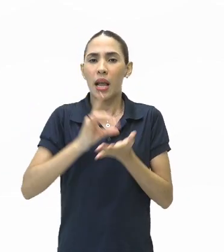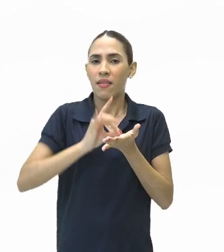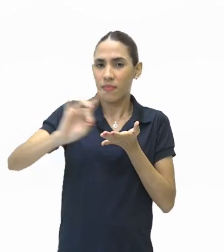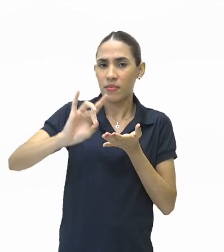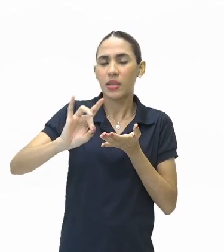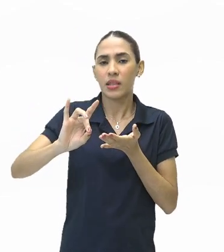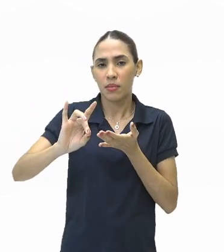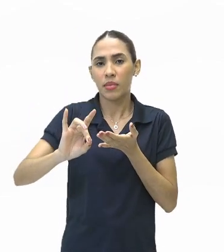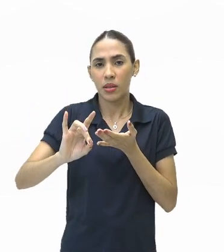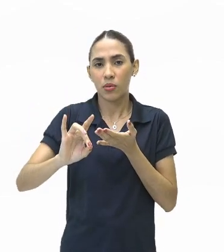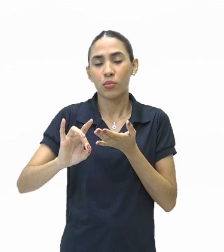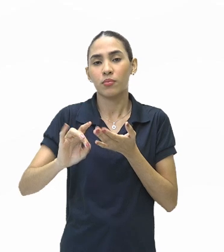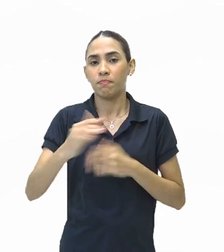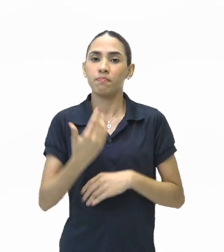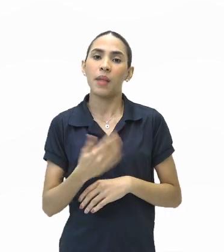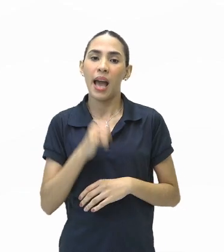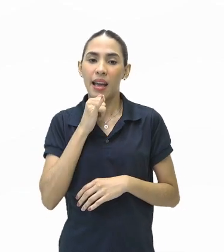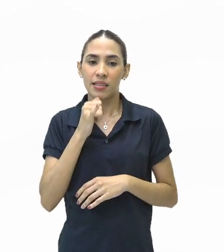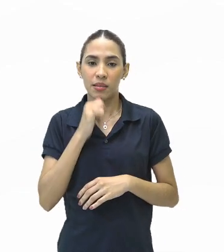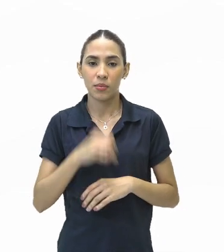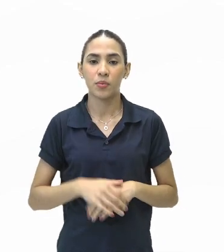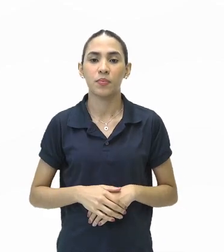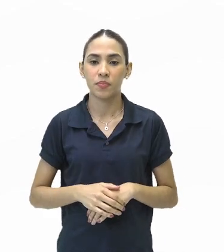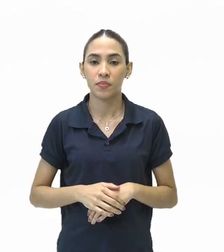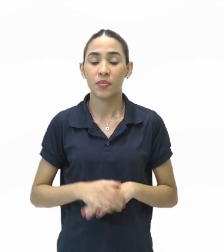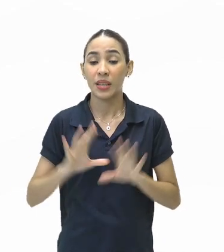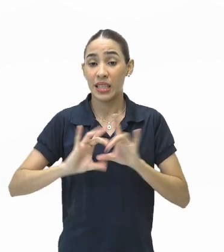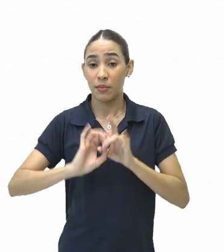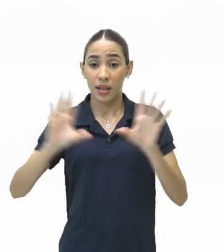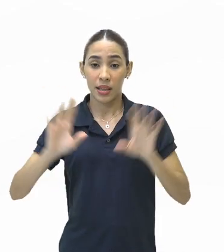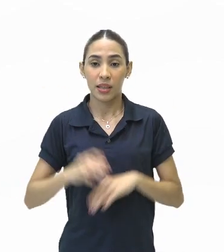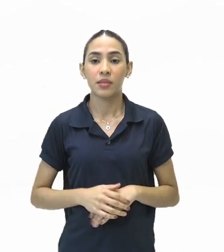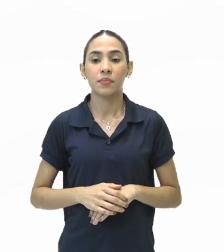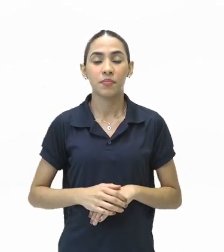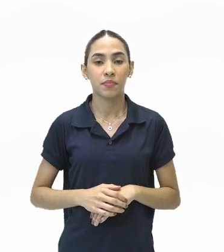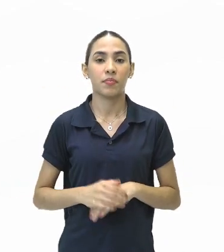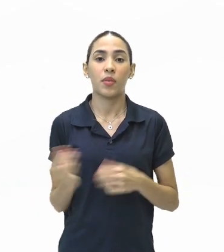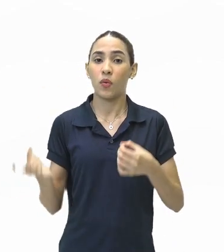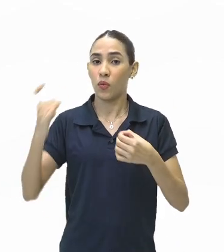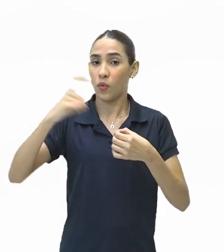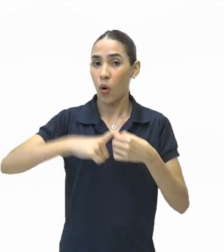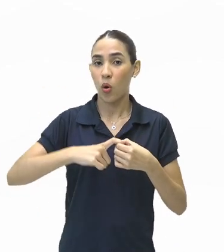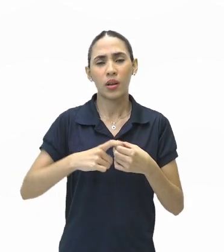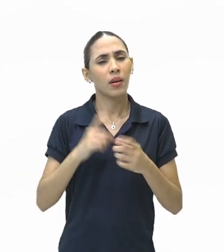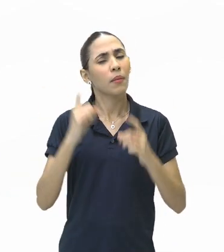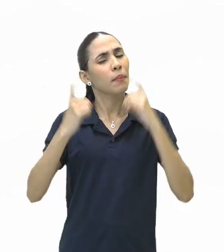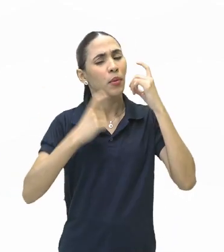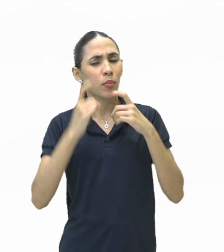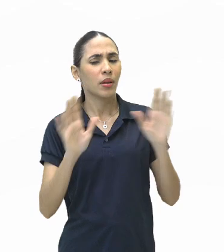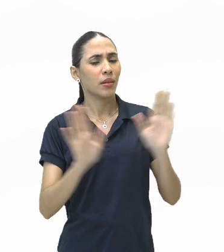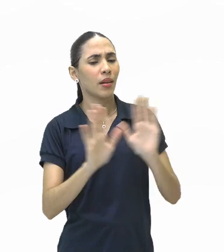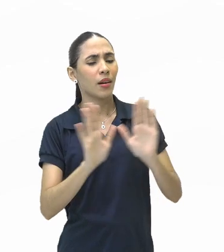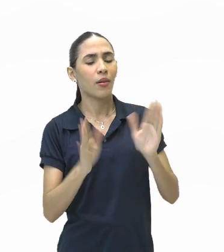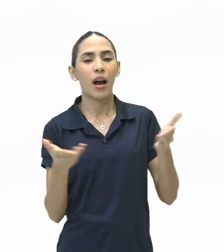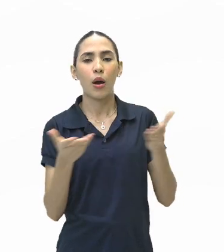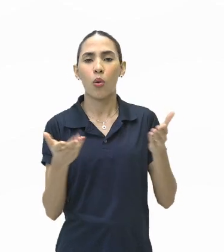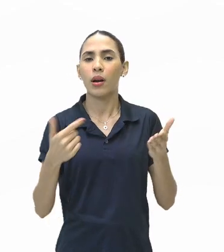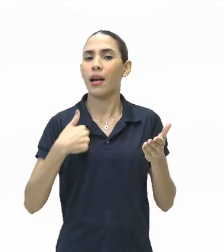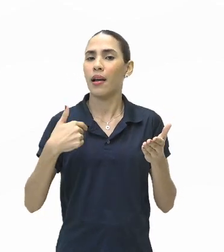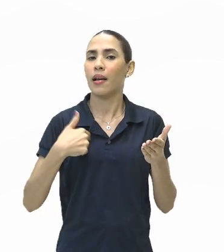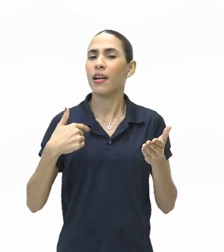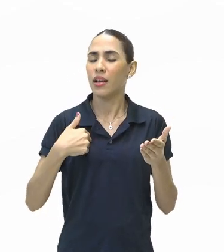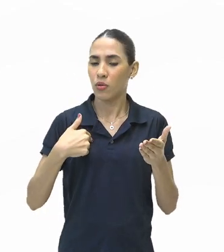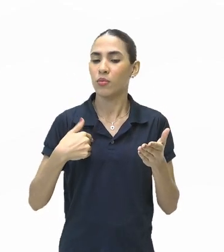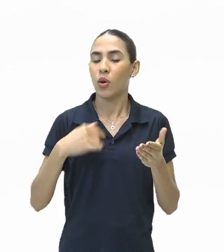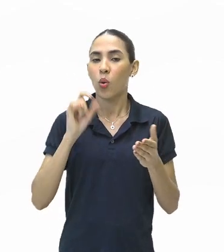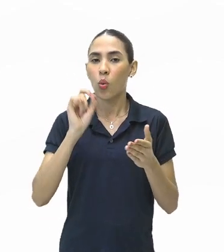que havia sido, né, misericordioso em lhe dar liberdade. Então, ele volta lá e fala assim, não se preocupe não, Joca, que agora eu vou